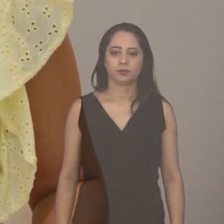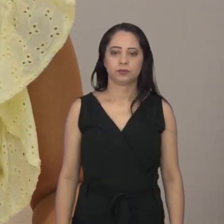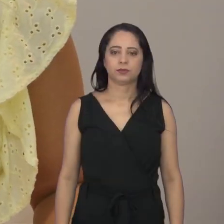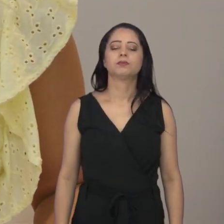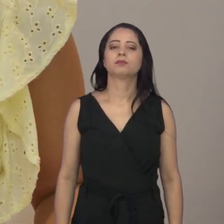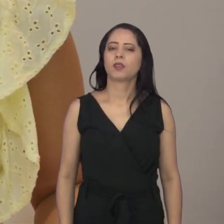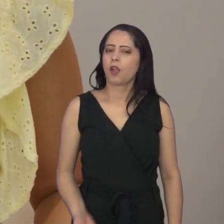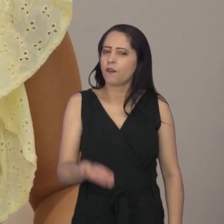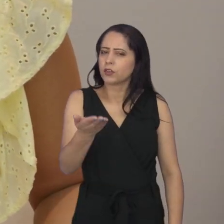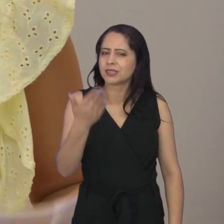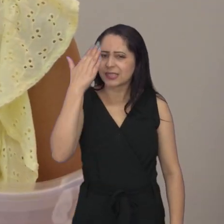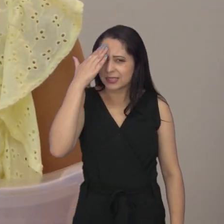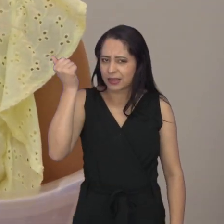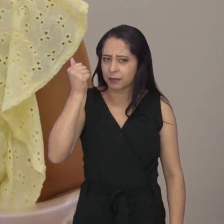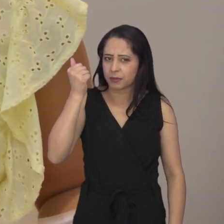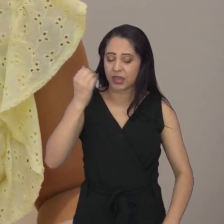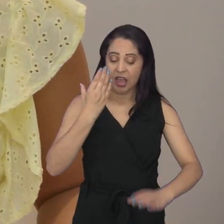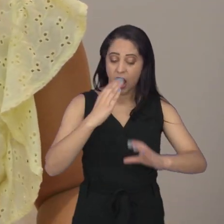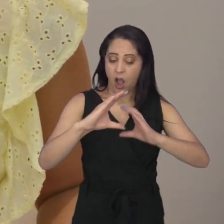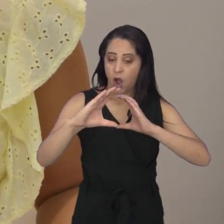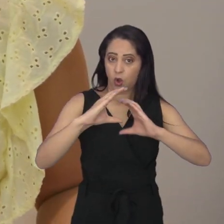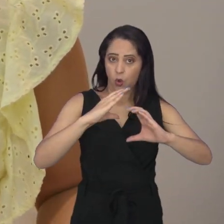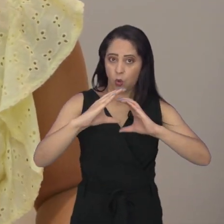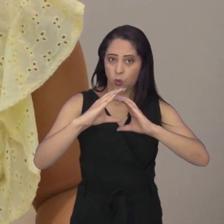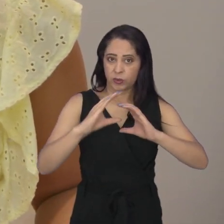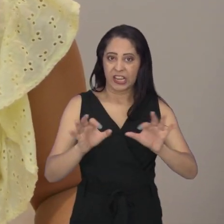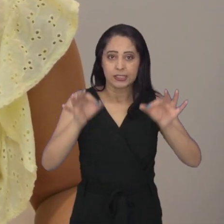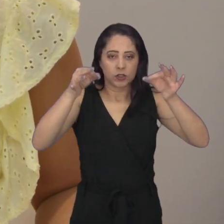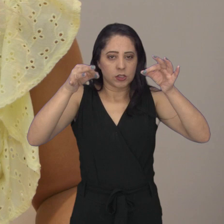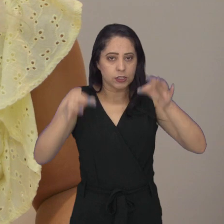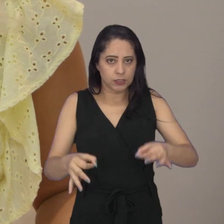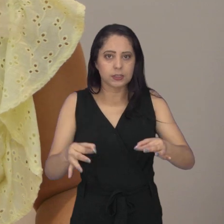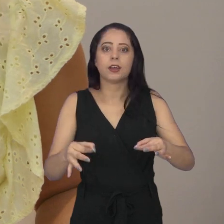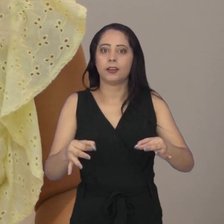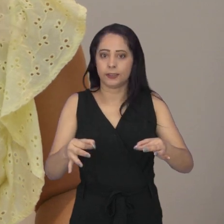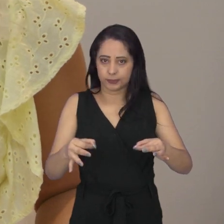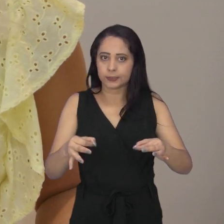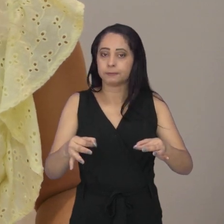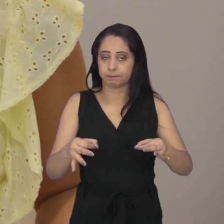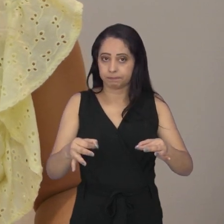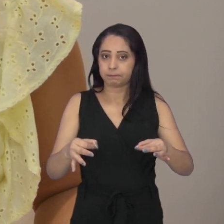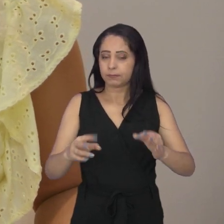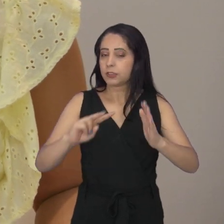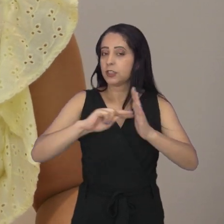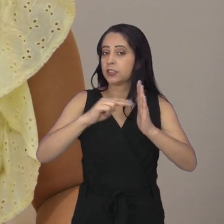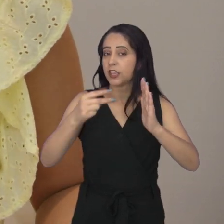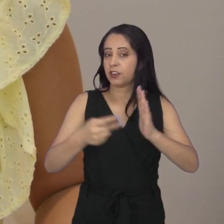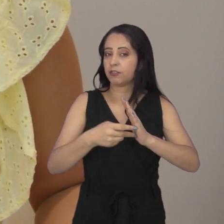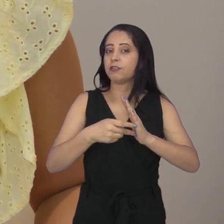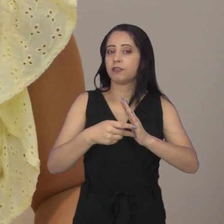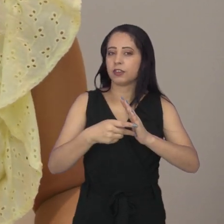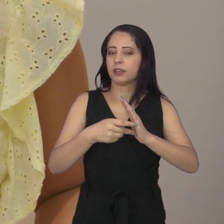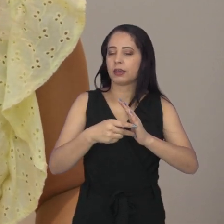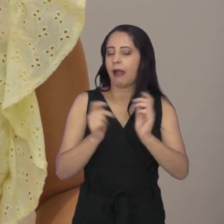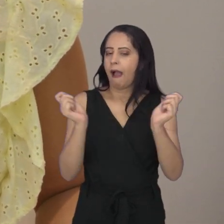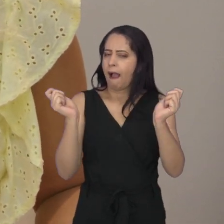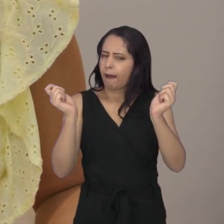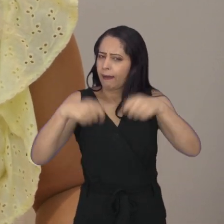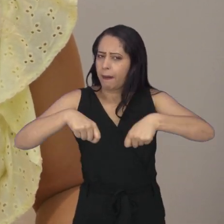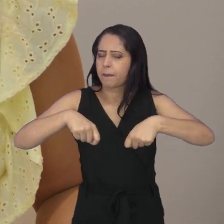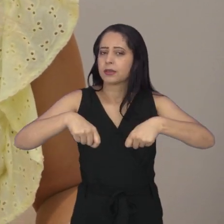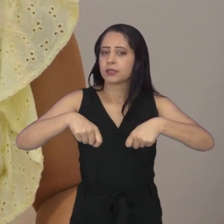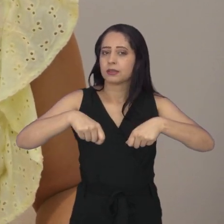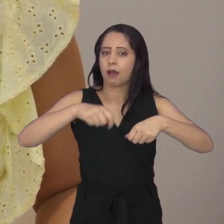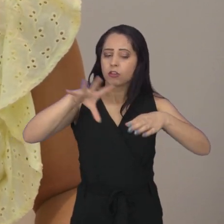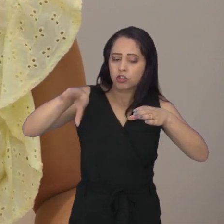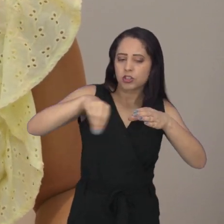Você sabia que a comunicação assertiva é uma das principais competências empresariais para aprimorar o